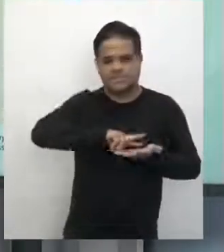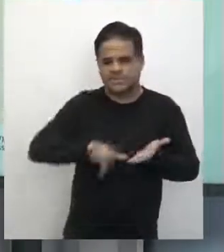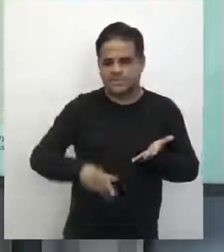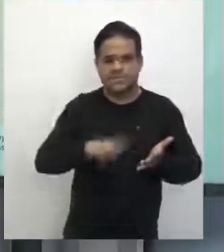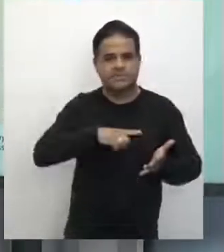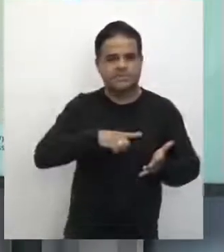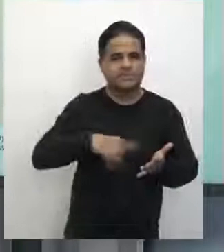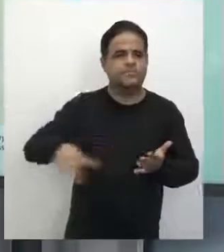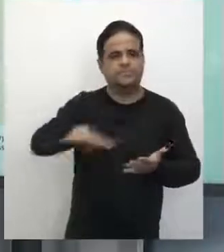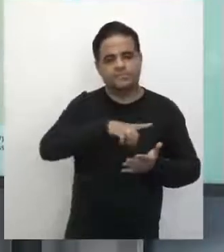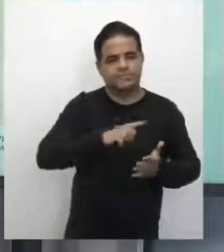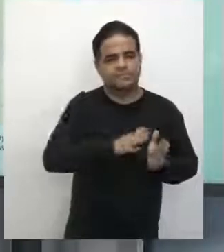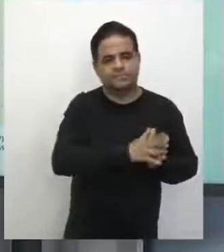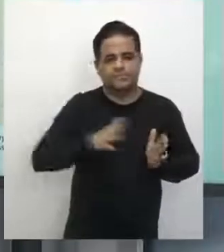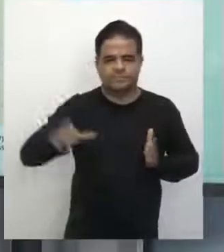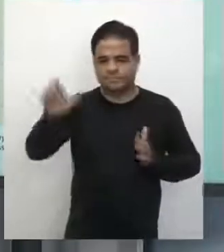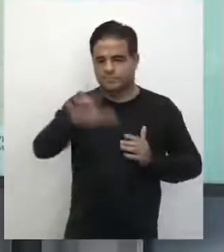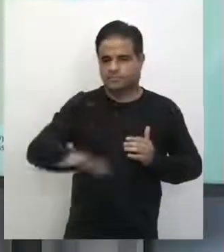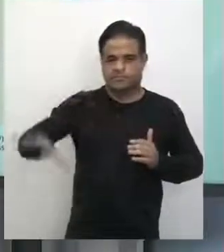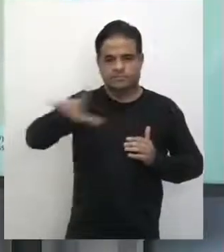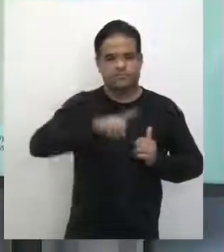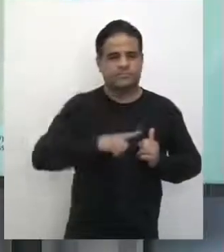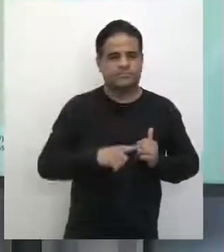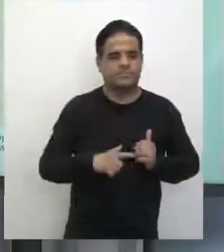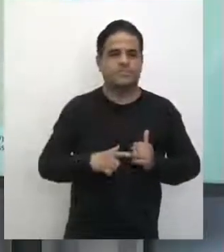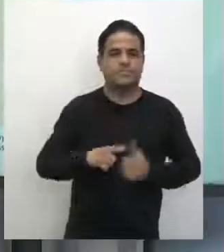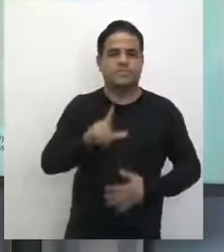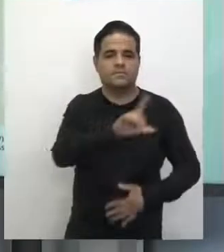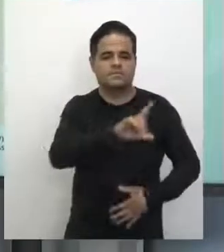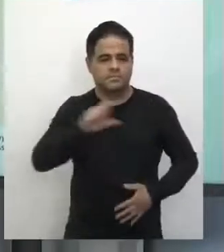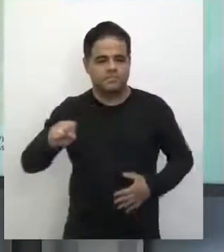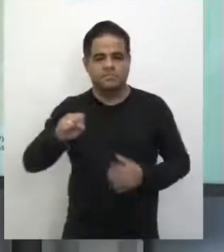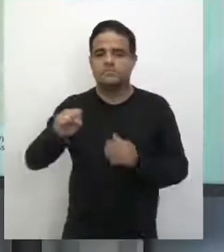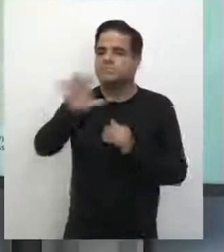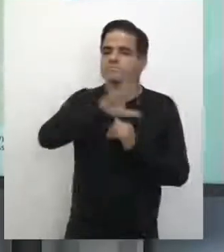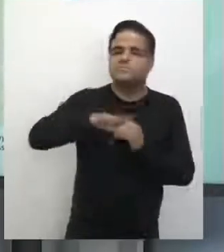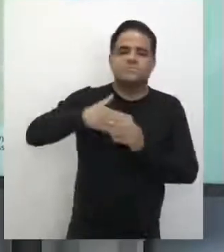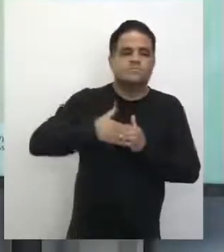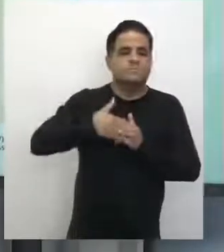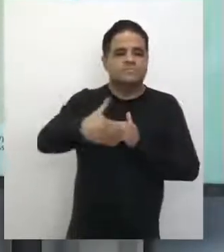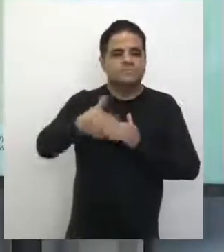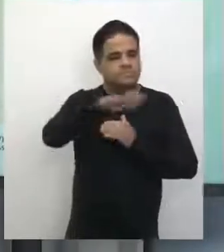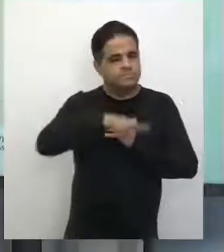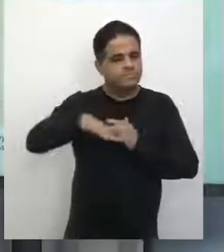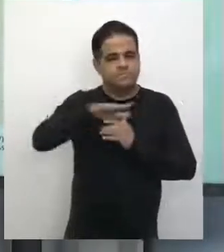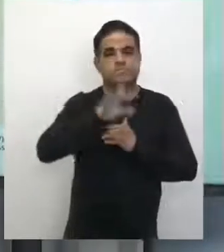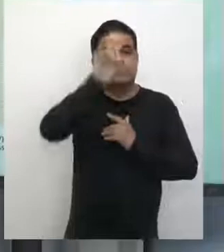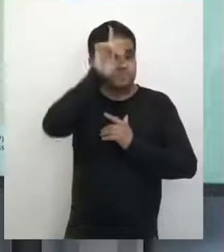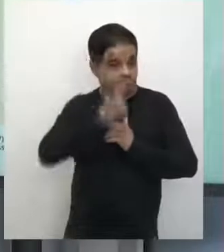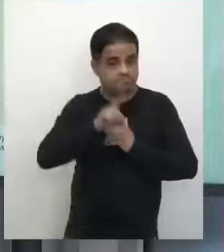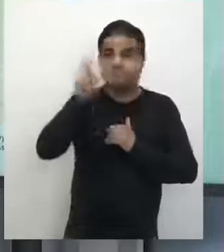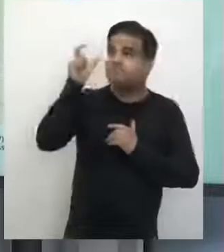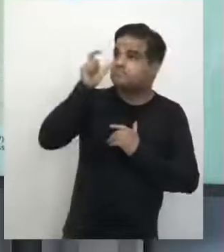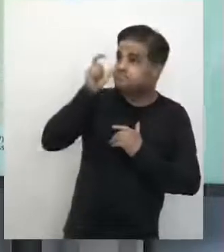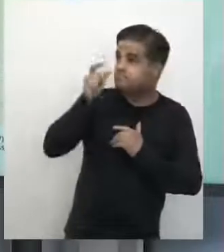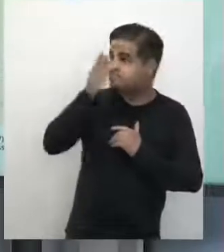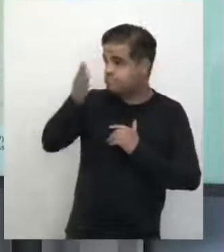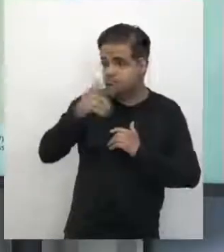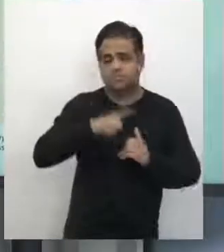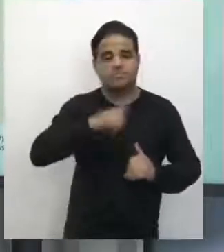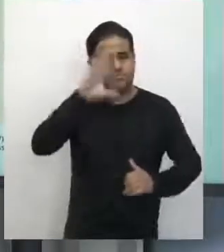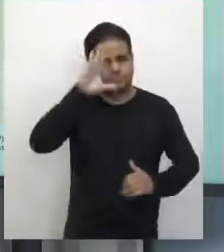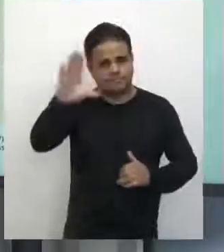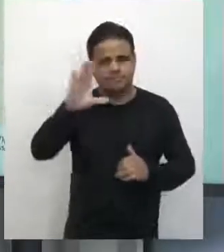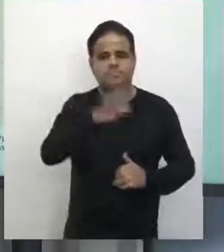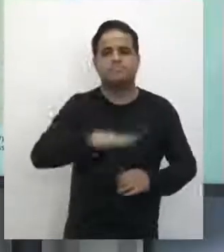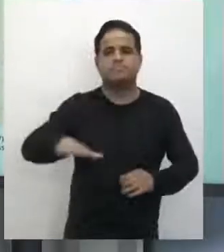se destacam nessa região do leste, né, do leste dos Montes Urais, né, na parte lá amarela que a gente observou,